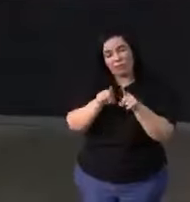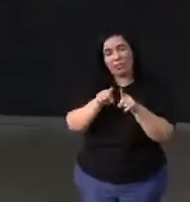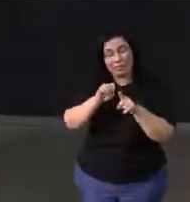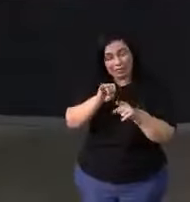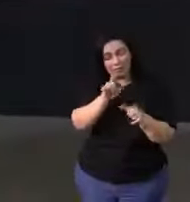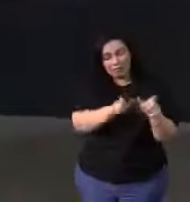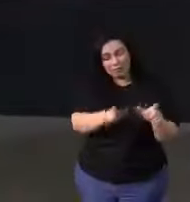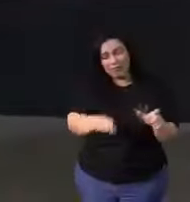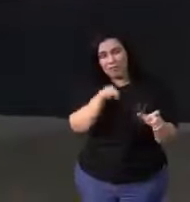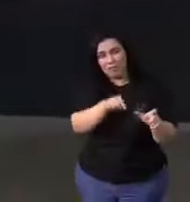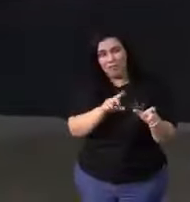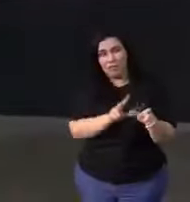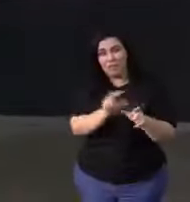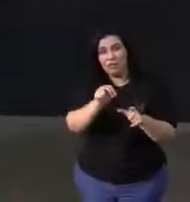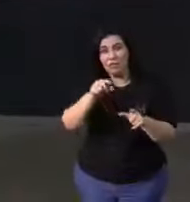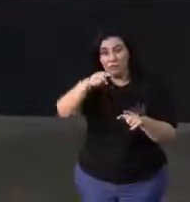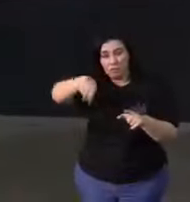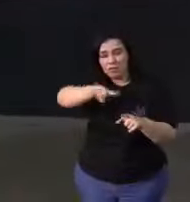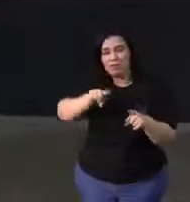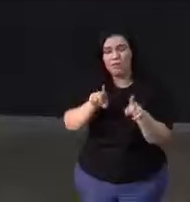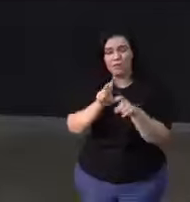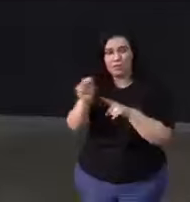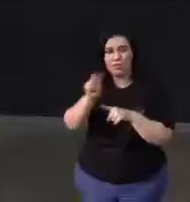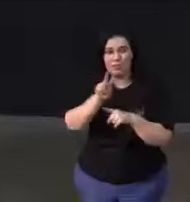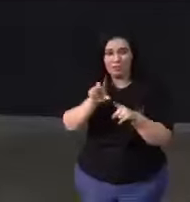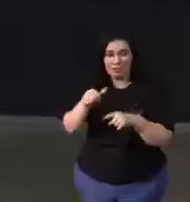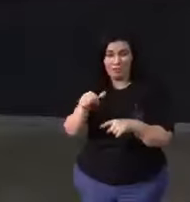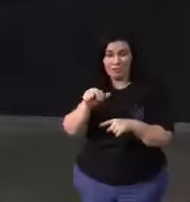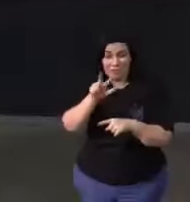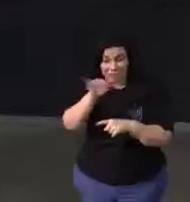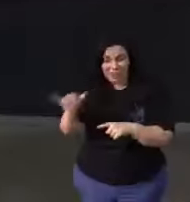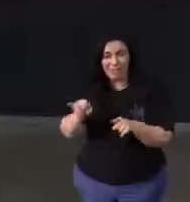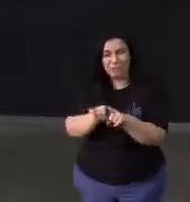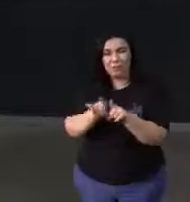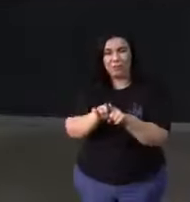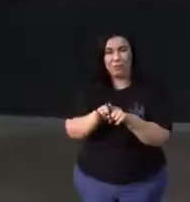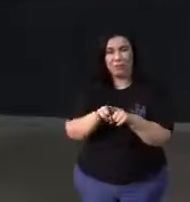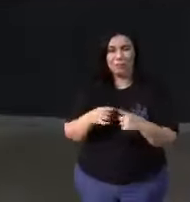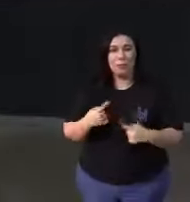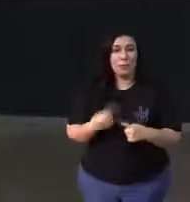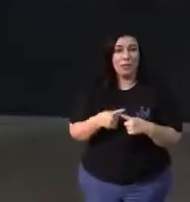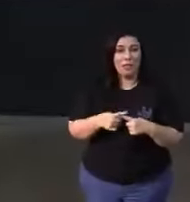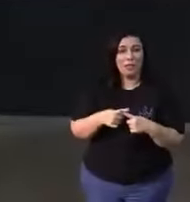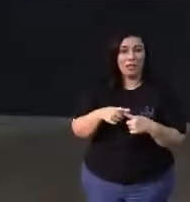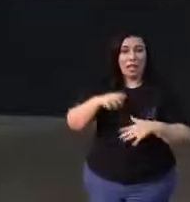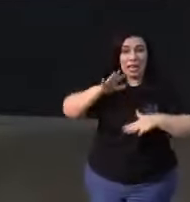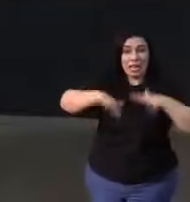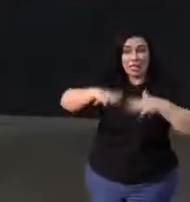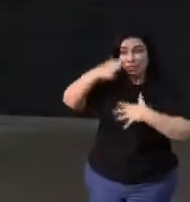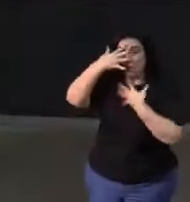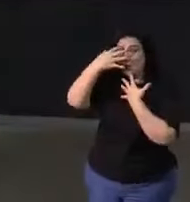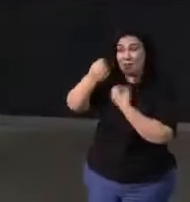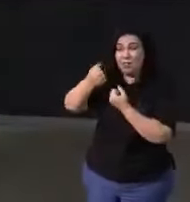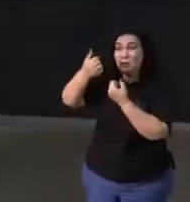A fé desses homens era uma fé que se submetia à vontade de Deus, mesmo não querendo.